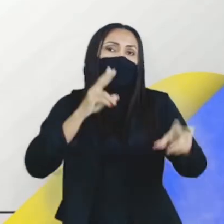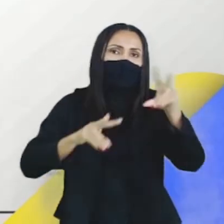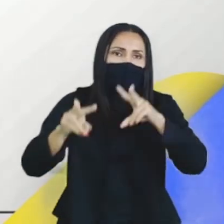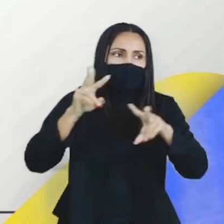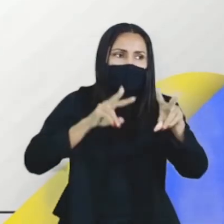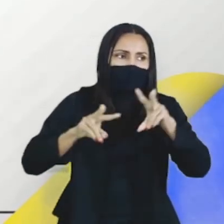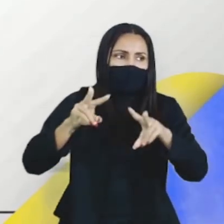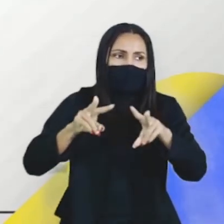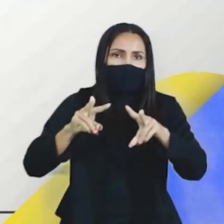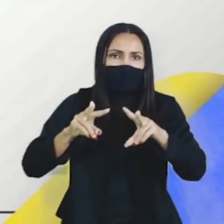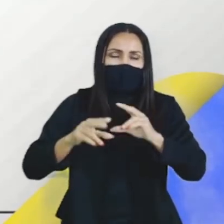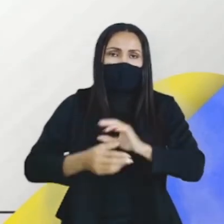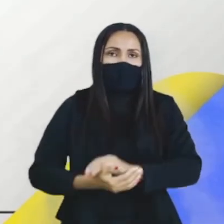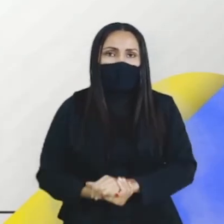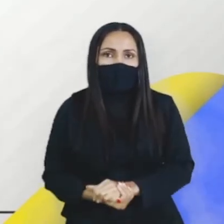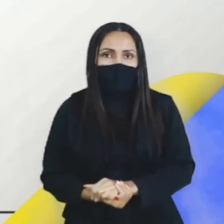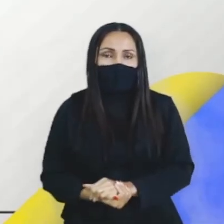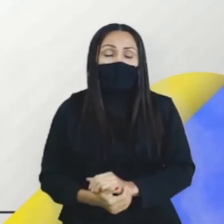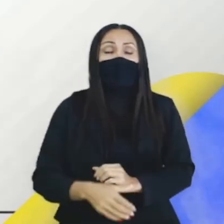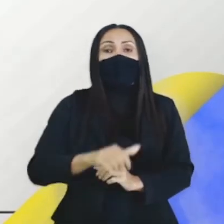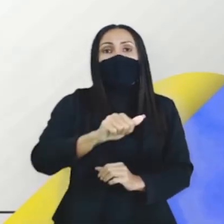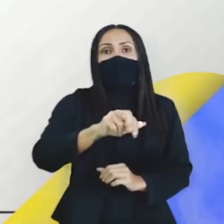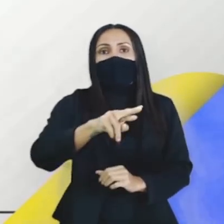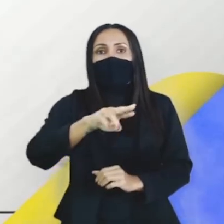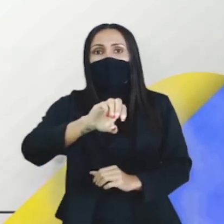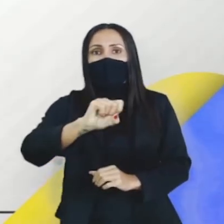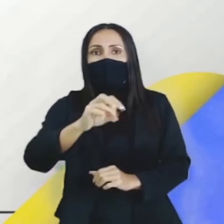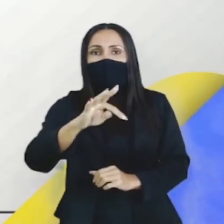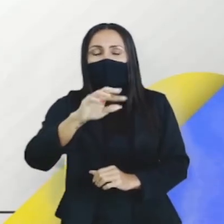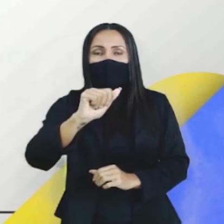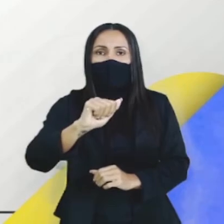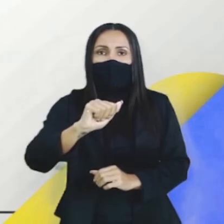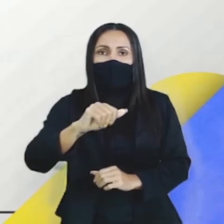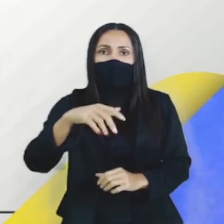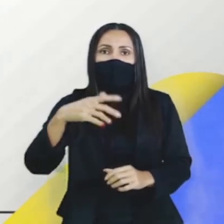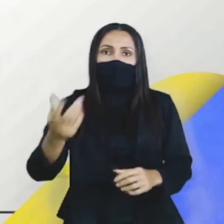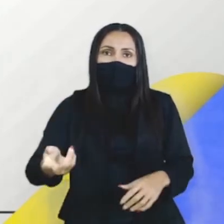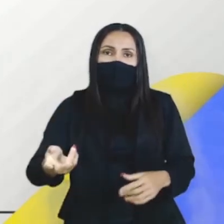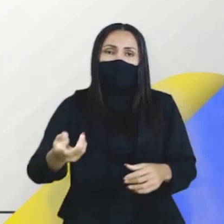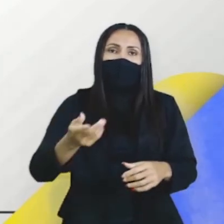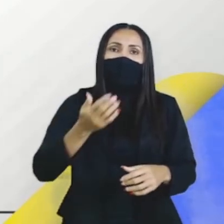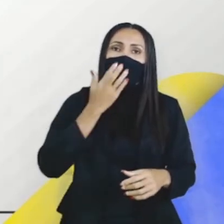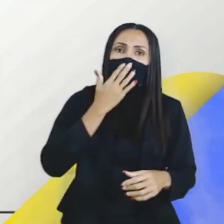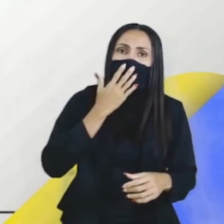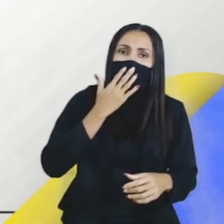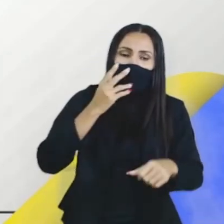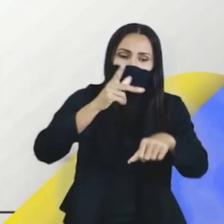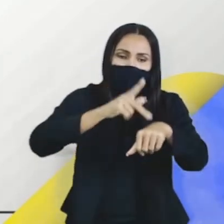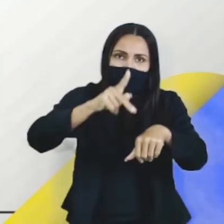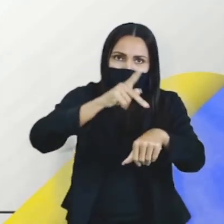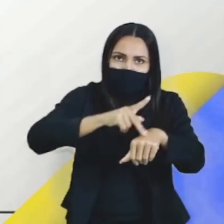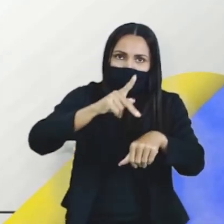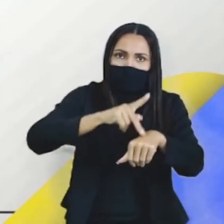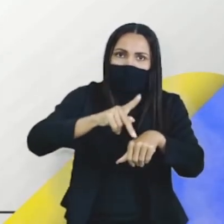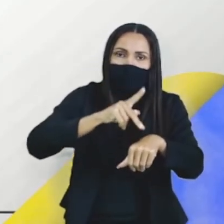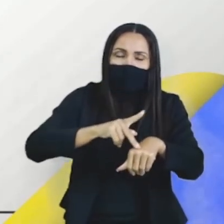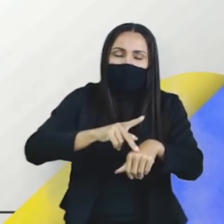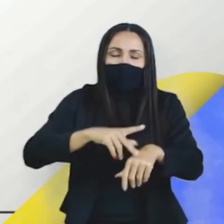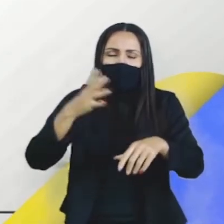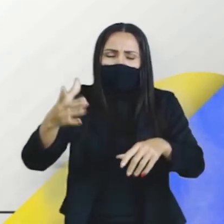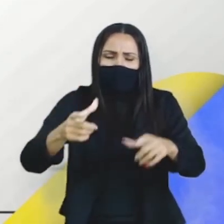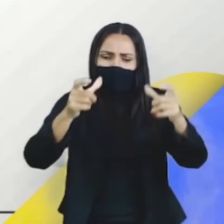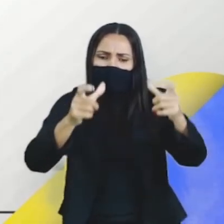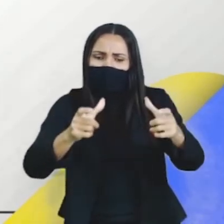no slide essas arestas que estão na cor preta. Então, você vai localizar